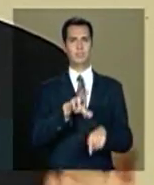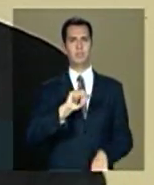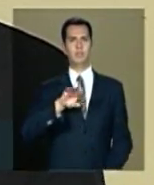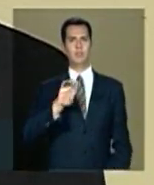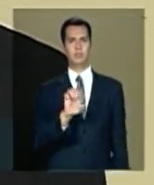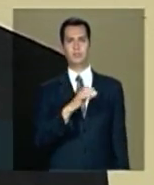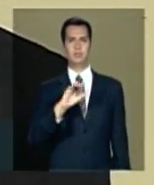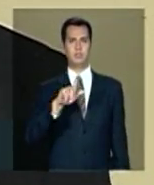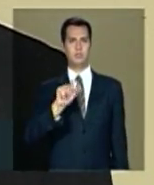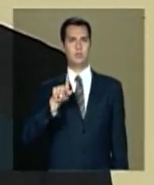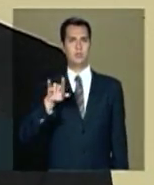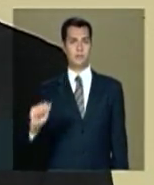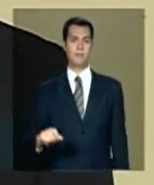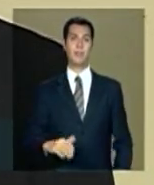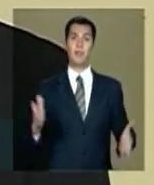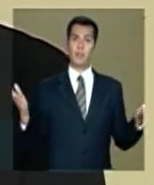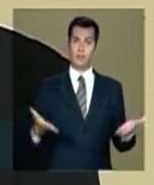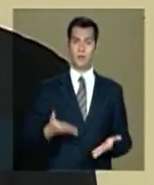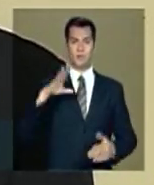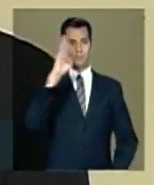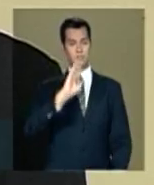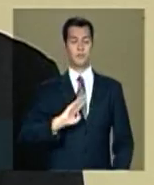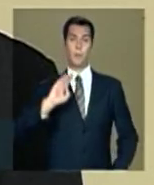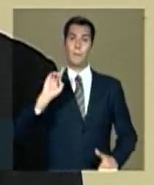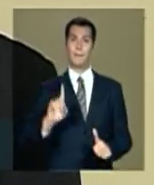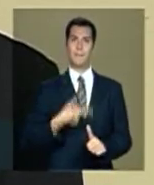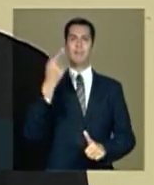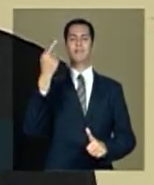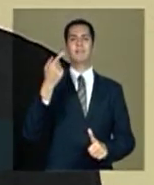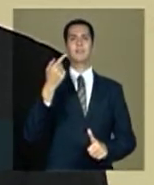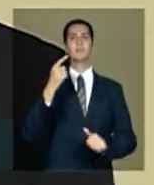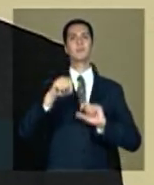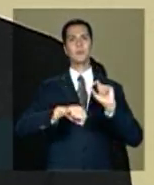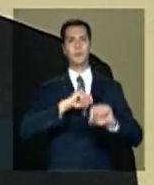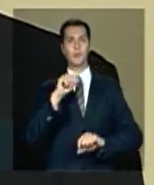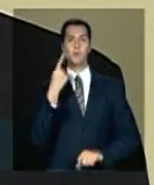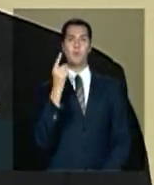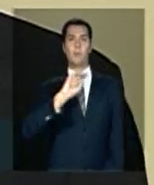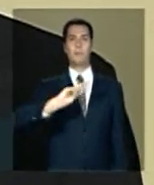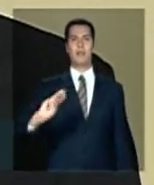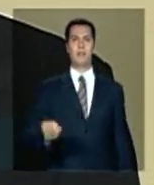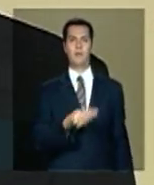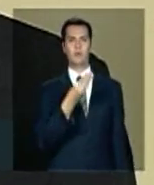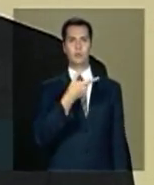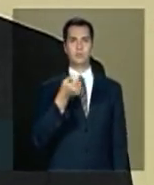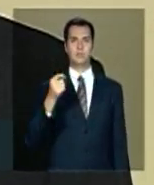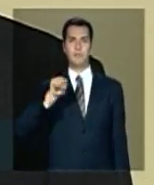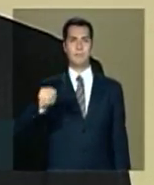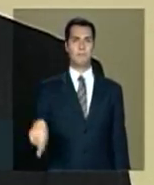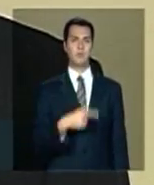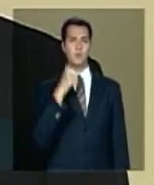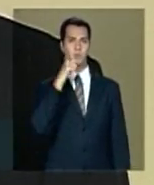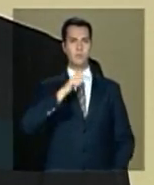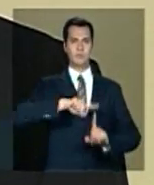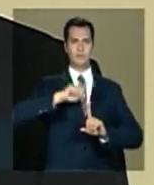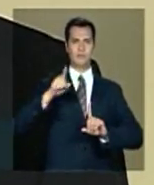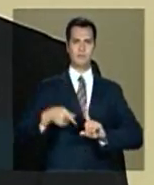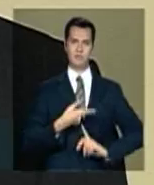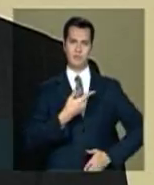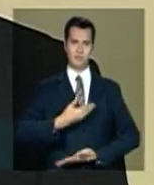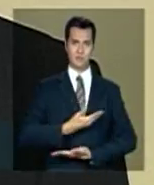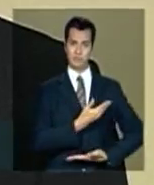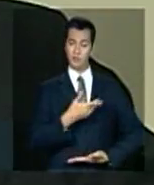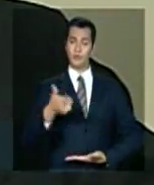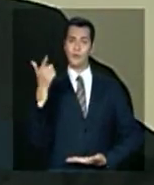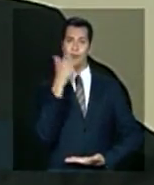pela primeira vez o Brasil Chegou a um milhão e 700 mil gestantes do ano 2011 que fizeram mais de sete